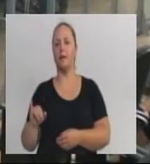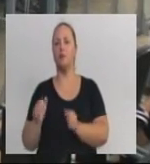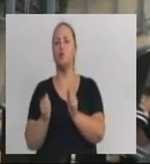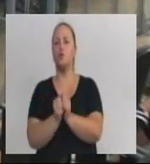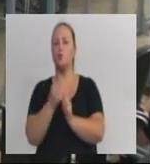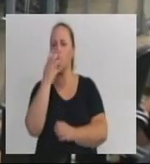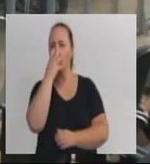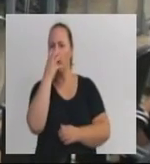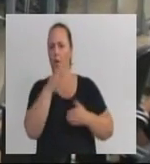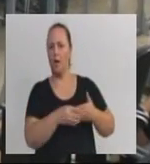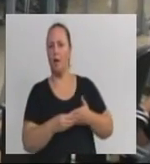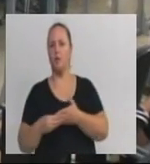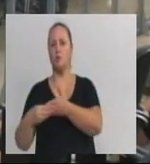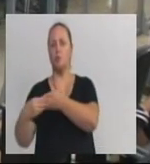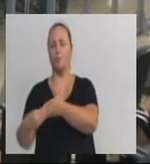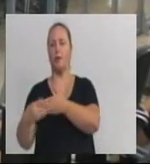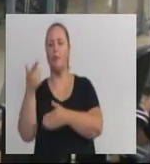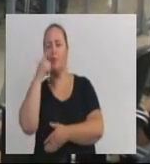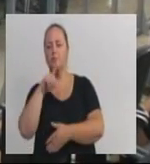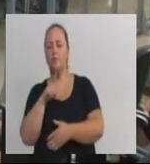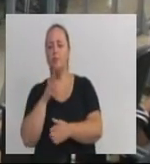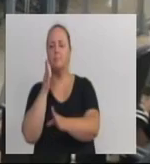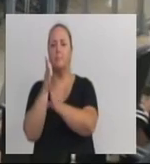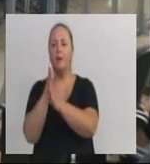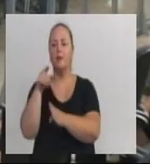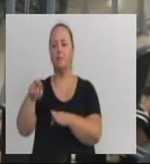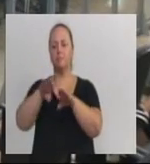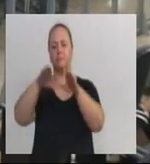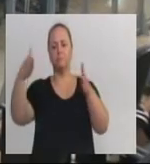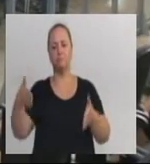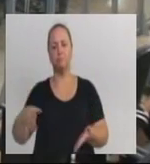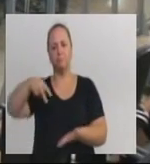poder se deslocar à tribuna.